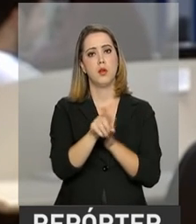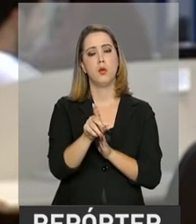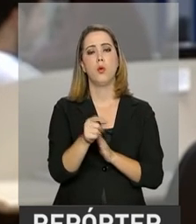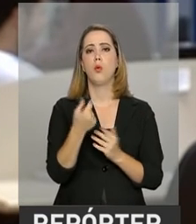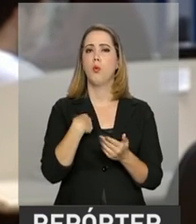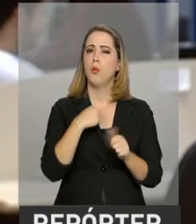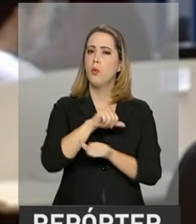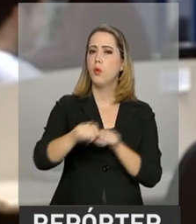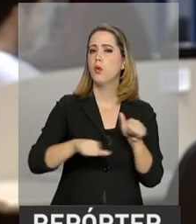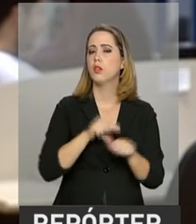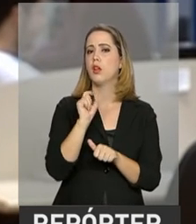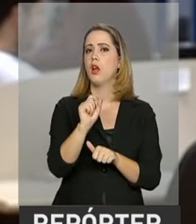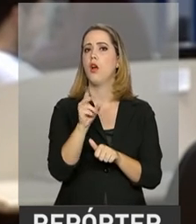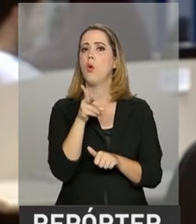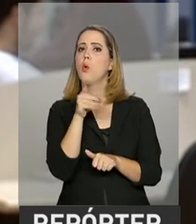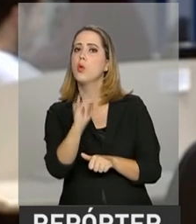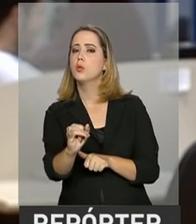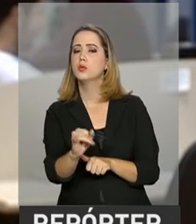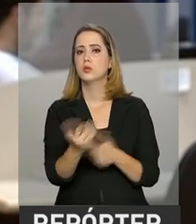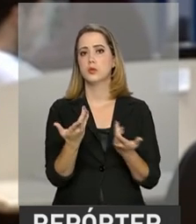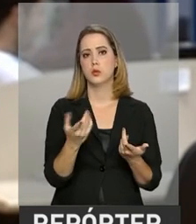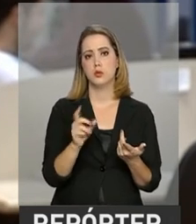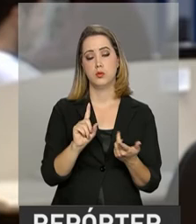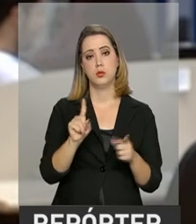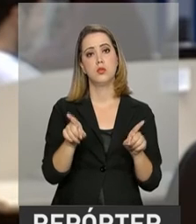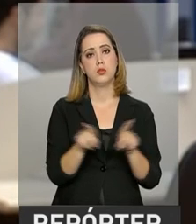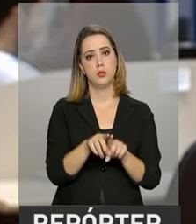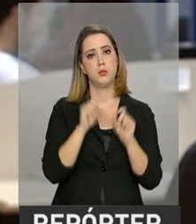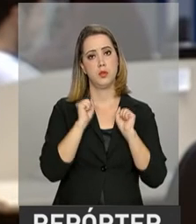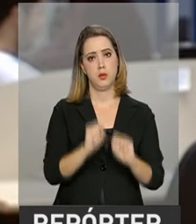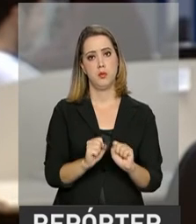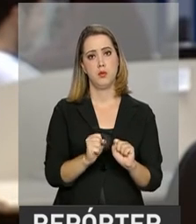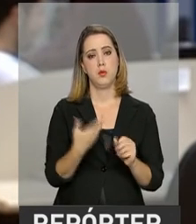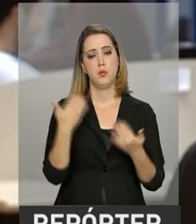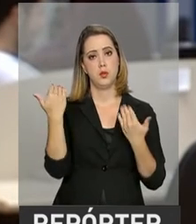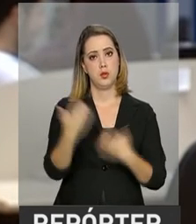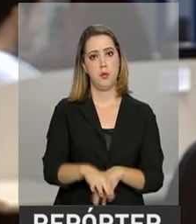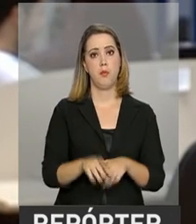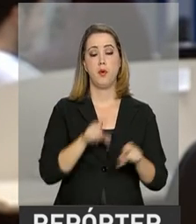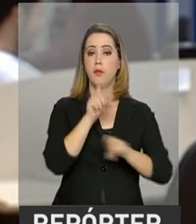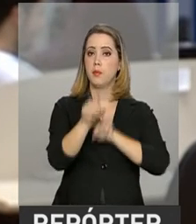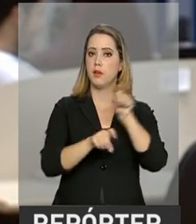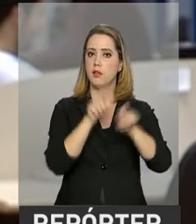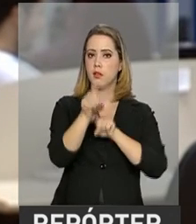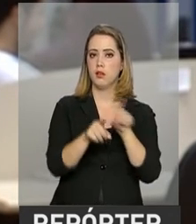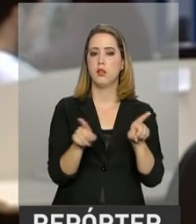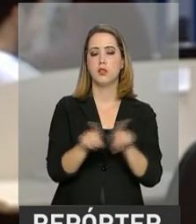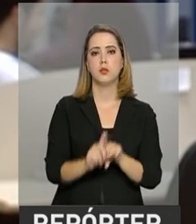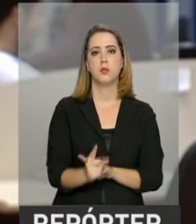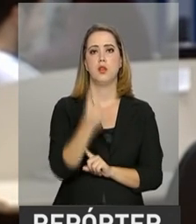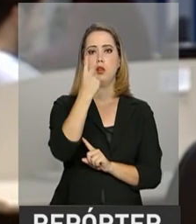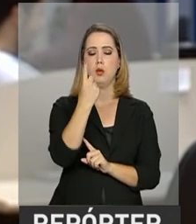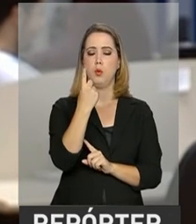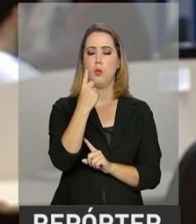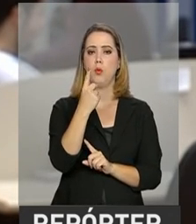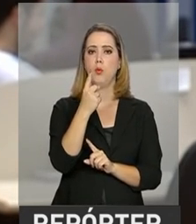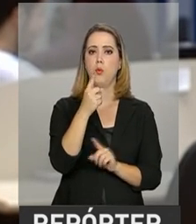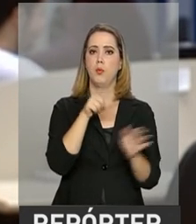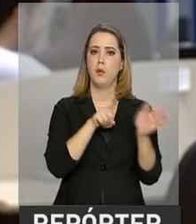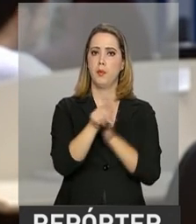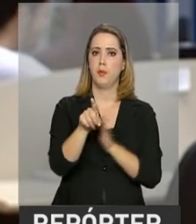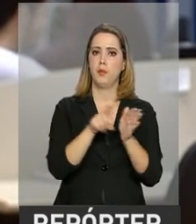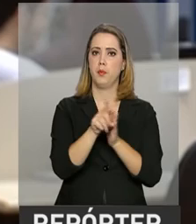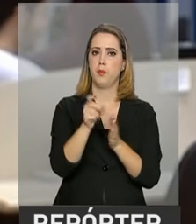alternativas de mudanças dos dias de aplicação de provas e a possibilidade de aplicação por computador. E ainda uma pergunta discursiva, na qual